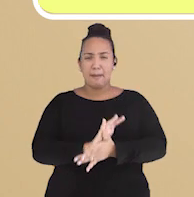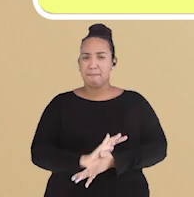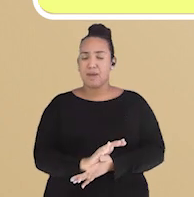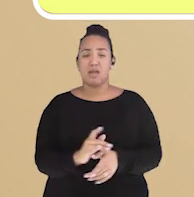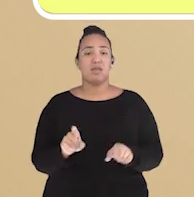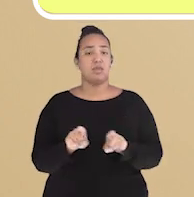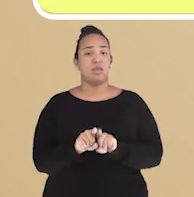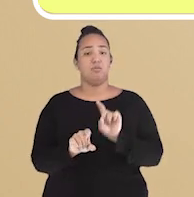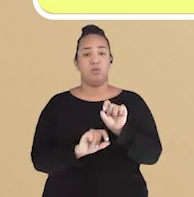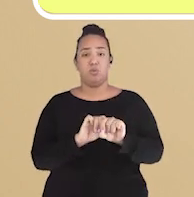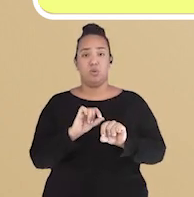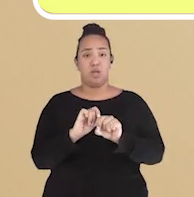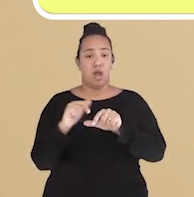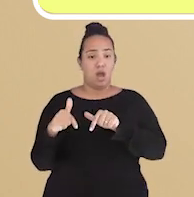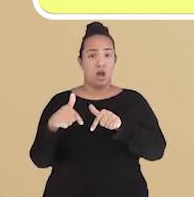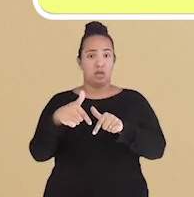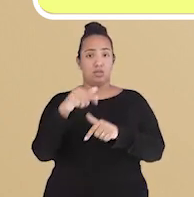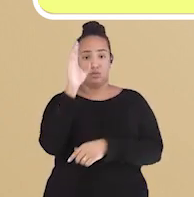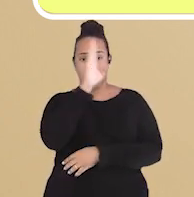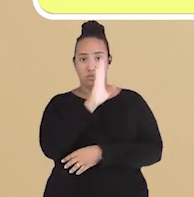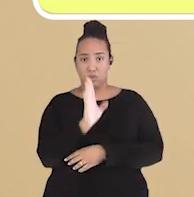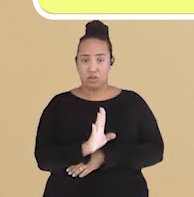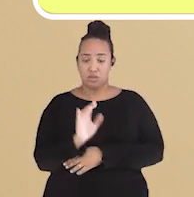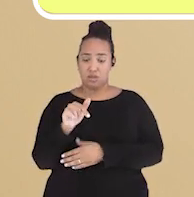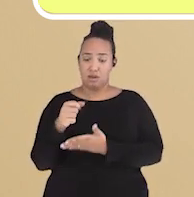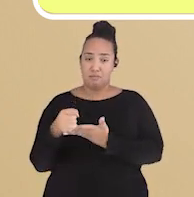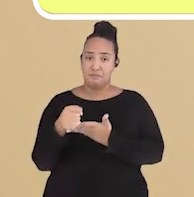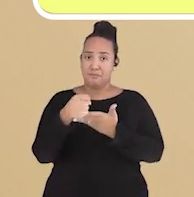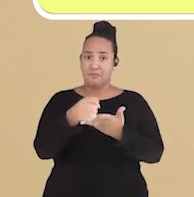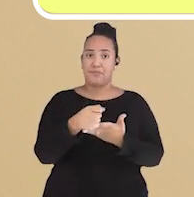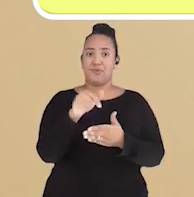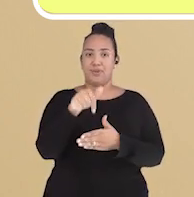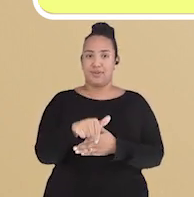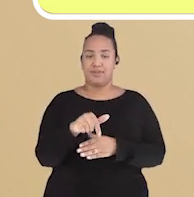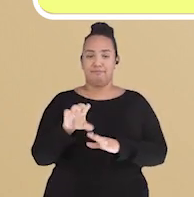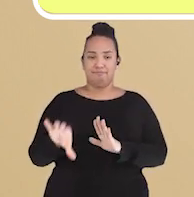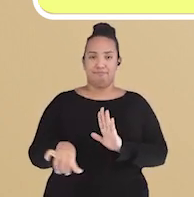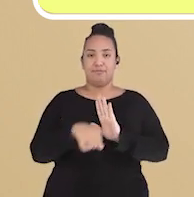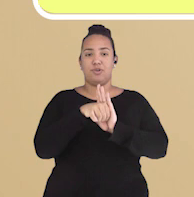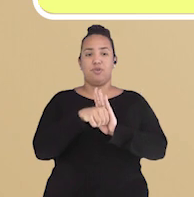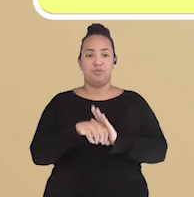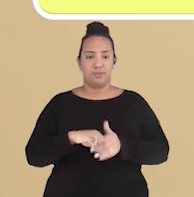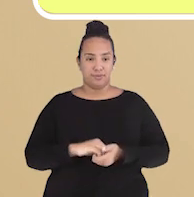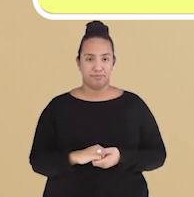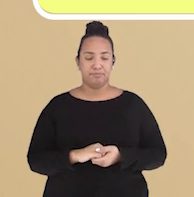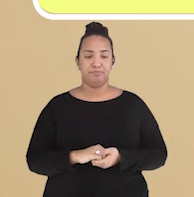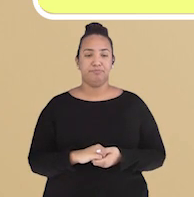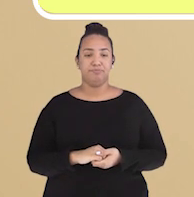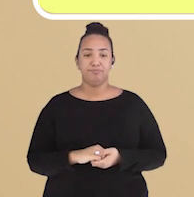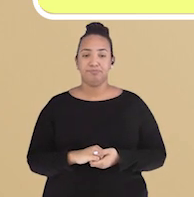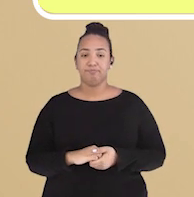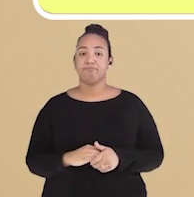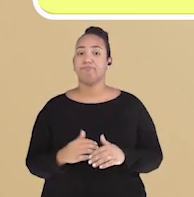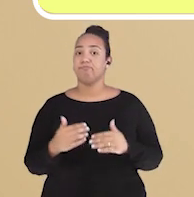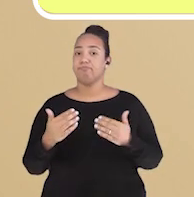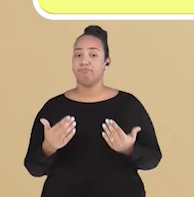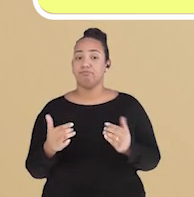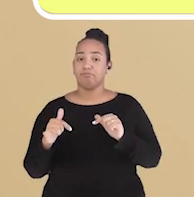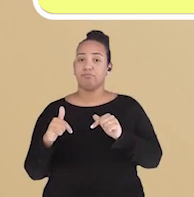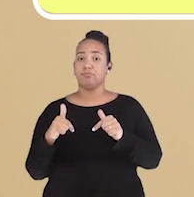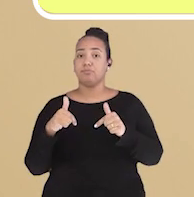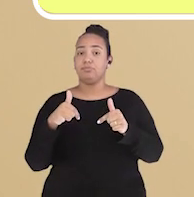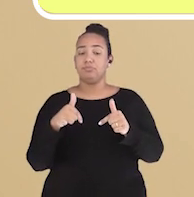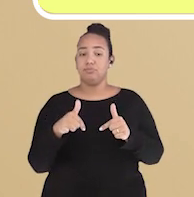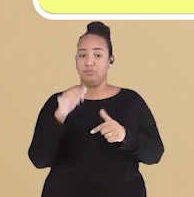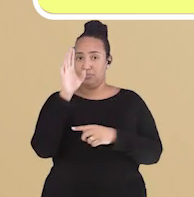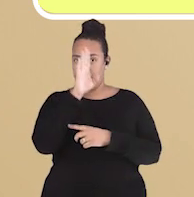Ação Integralista Brasileira, que o apoiou no golpe. Além disso, proibiu os de portarem arma. A Ação Integralista Brasileira